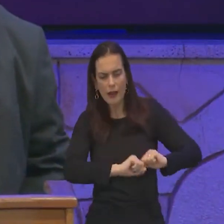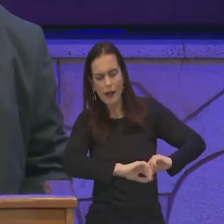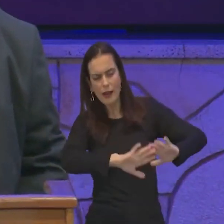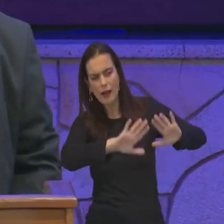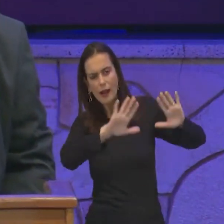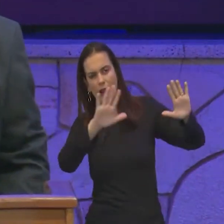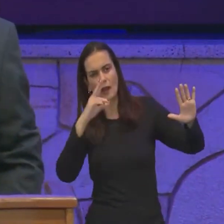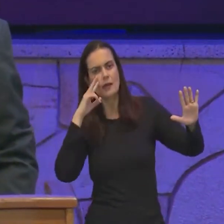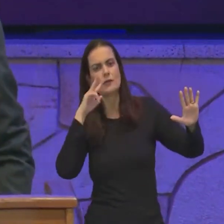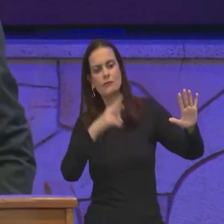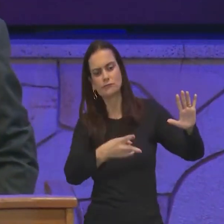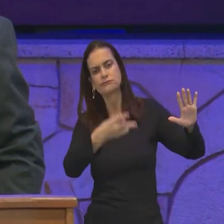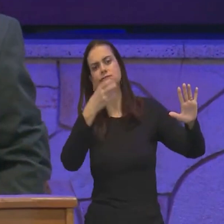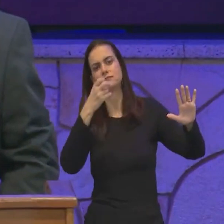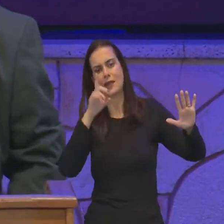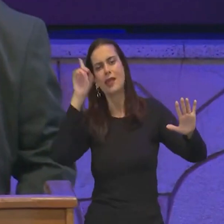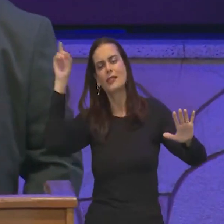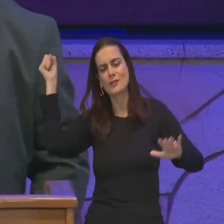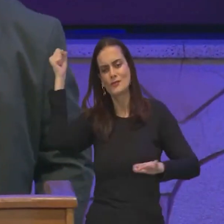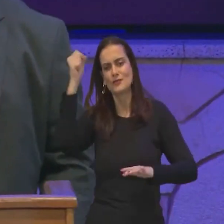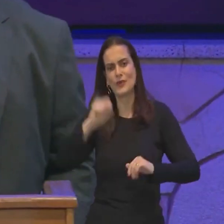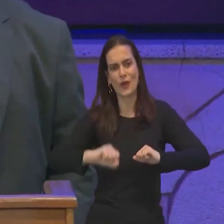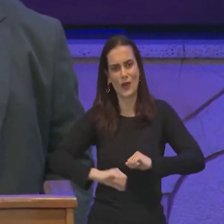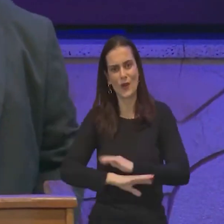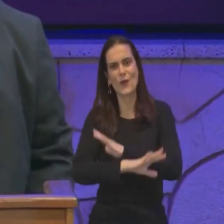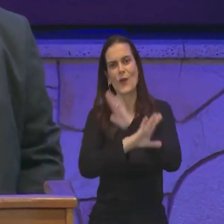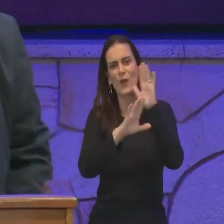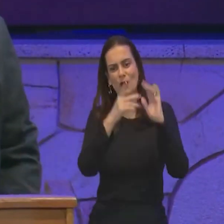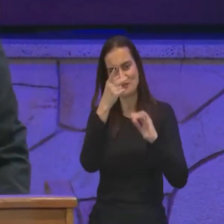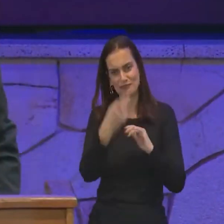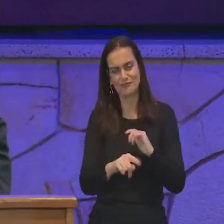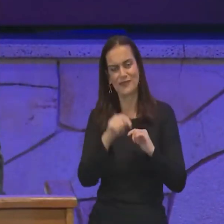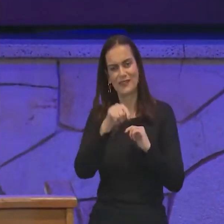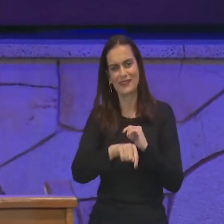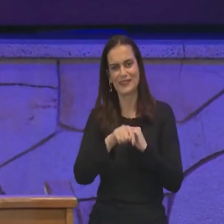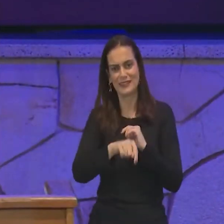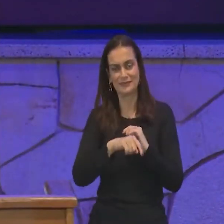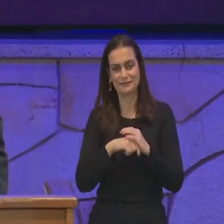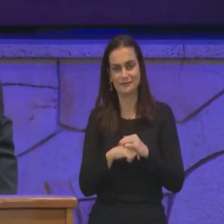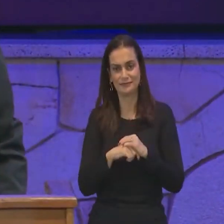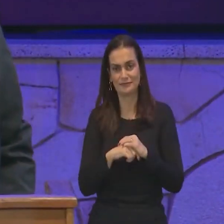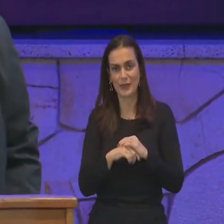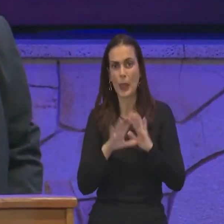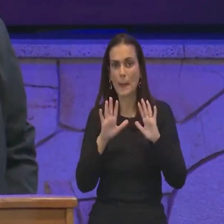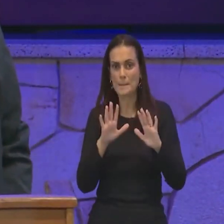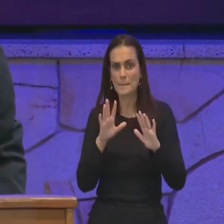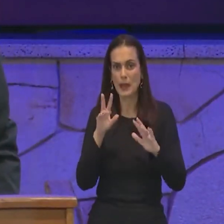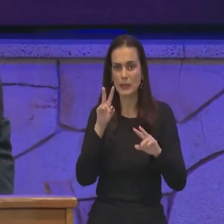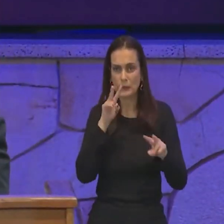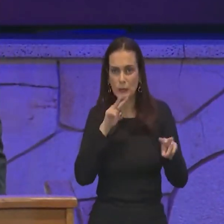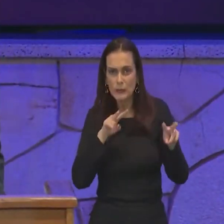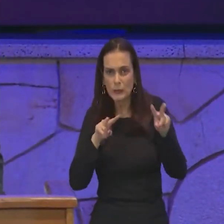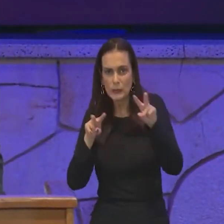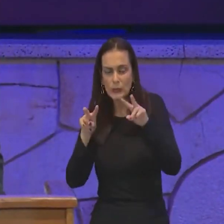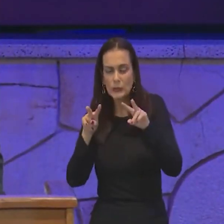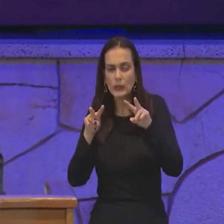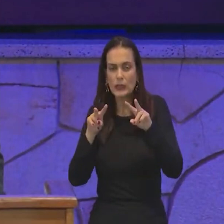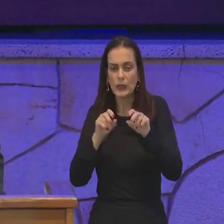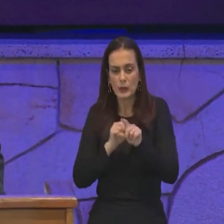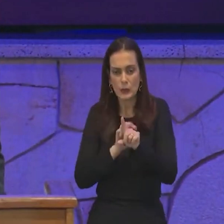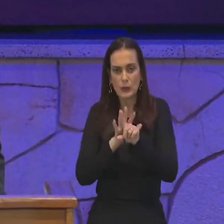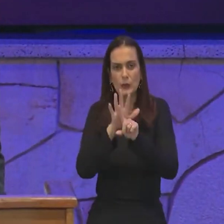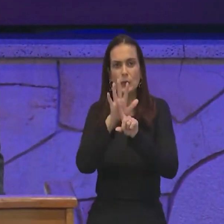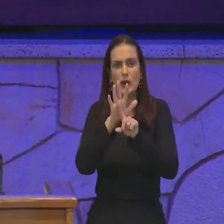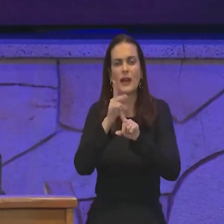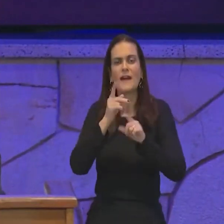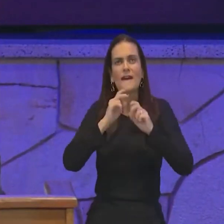se manifestando, a glória do Senhor se manifestando neste lugar. A visão dos serafins exclamavam a santidade